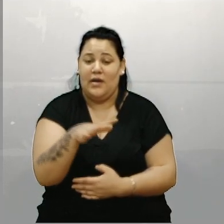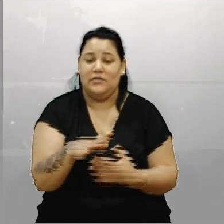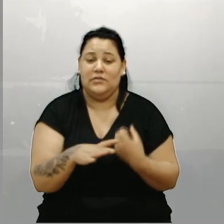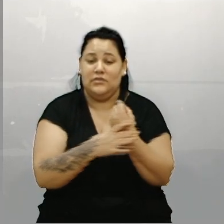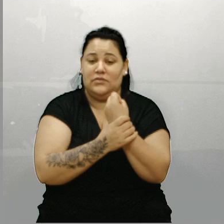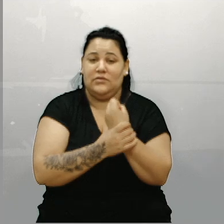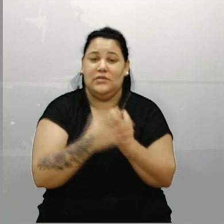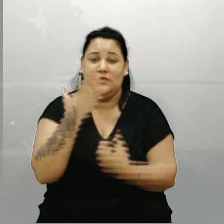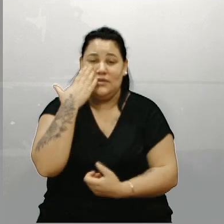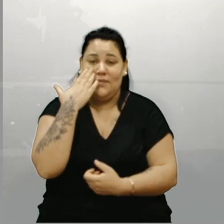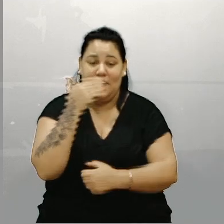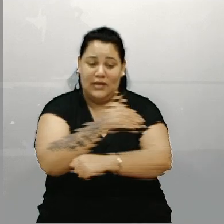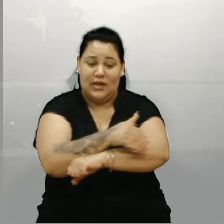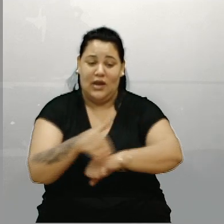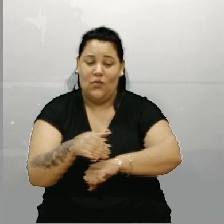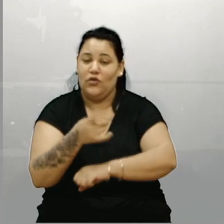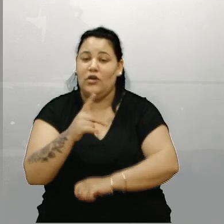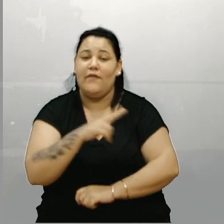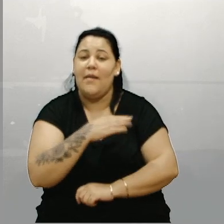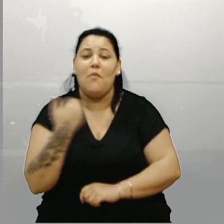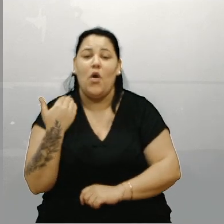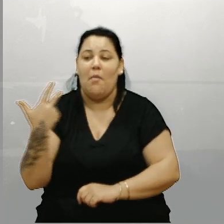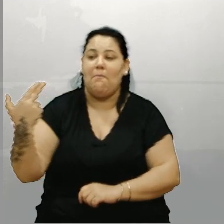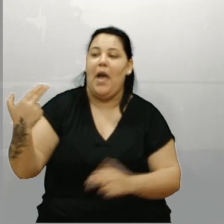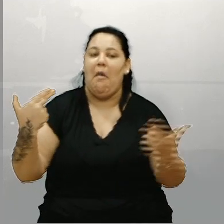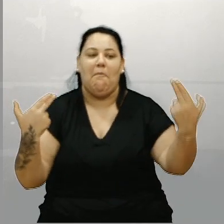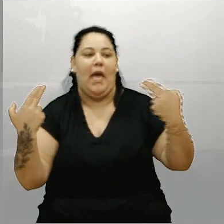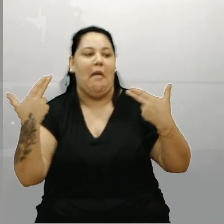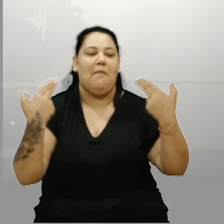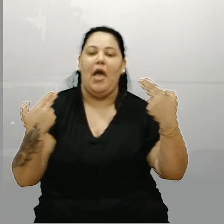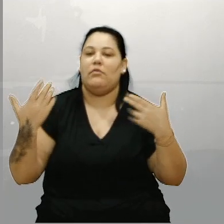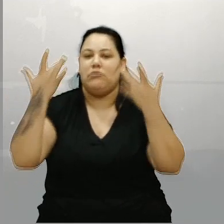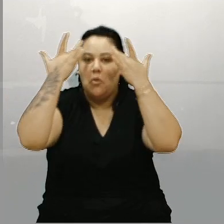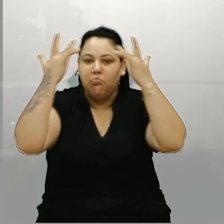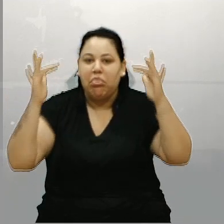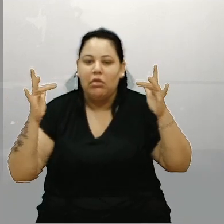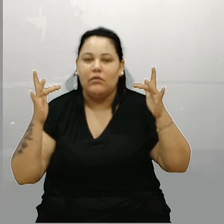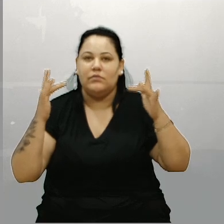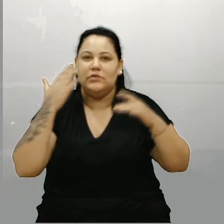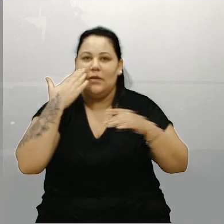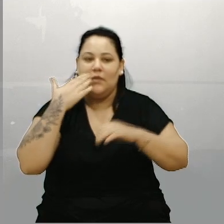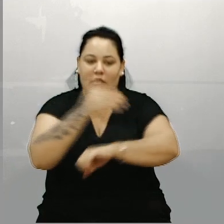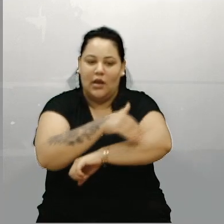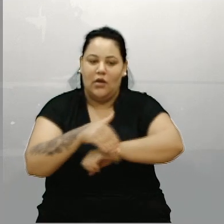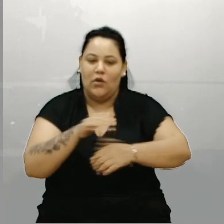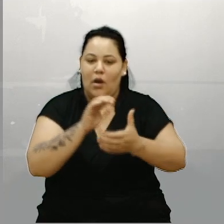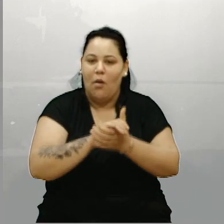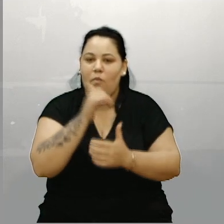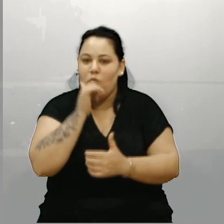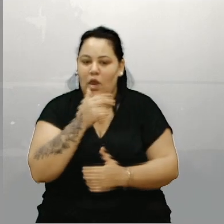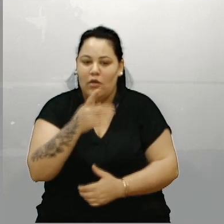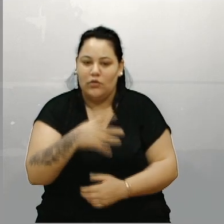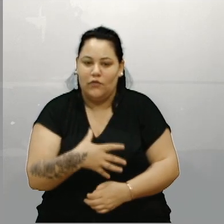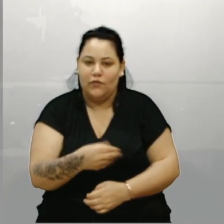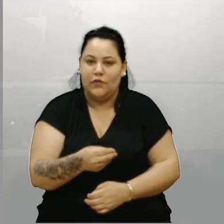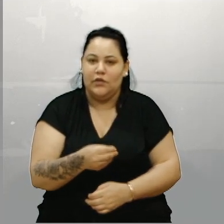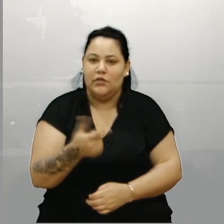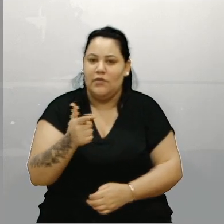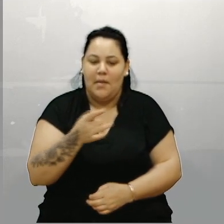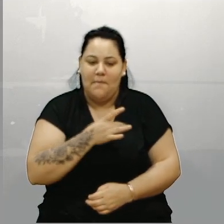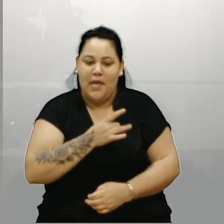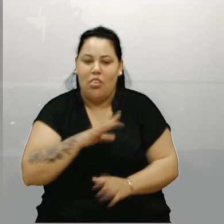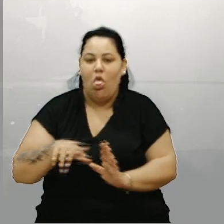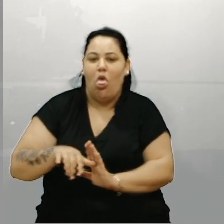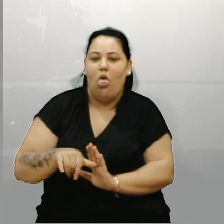tu anda na rua e tu não vai morrer com tiro de bala perdida. Saber que tu anda na rua com a tua esposa e com a tua criança sem medo de ser